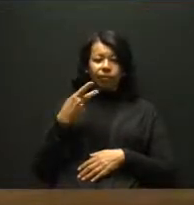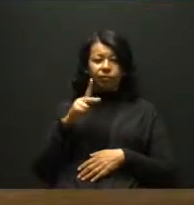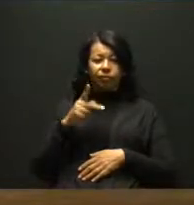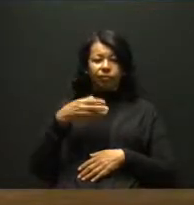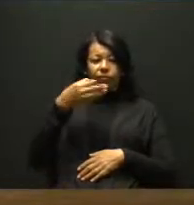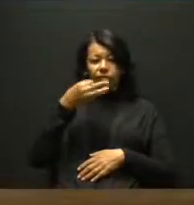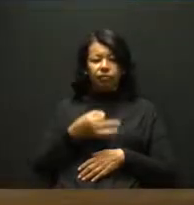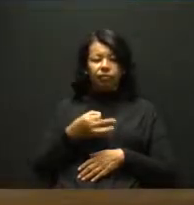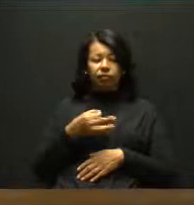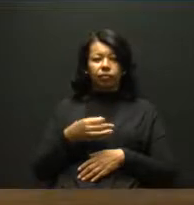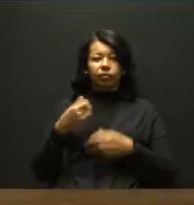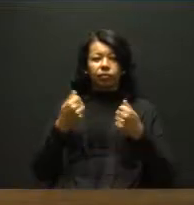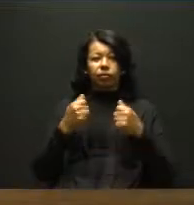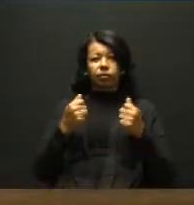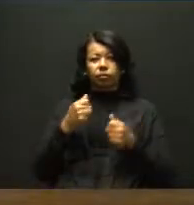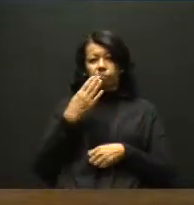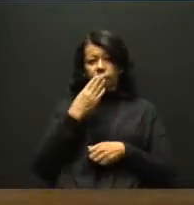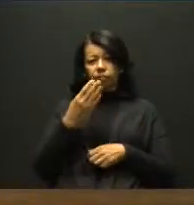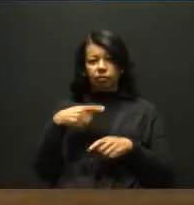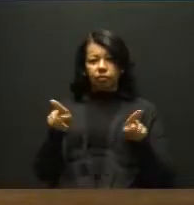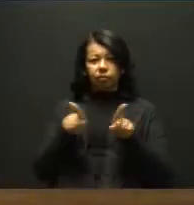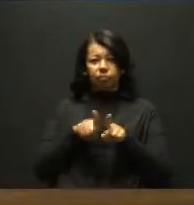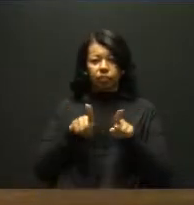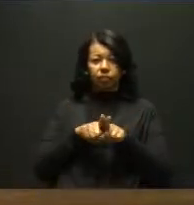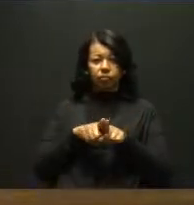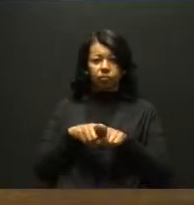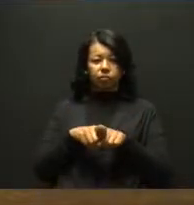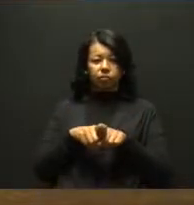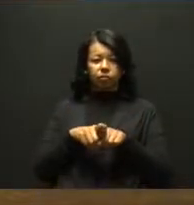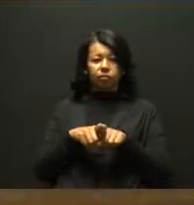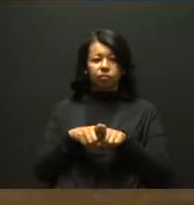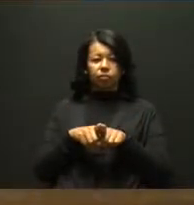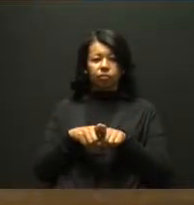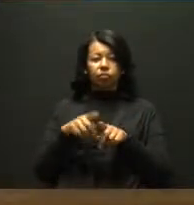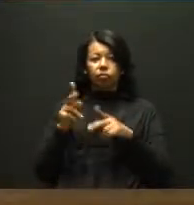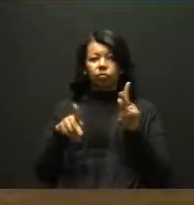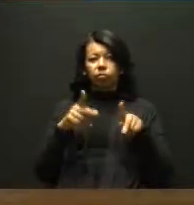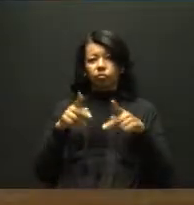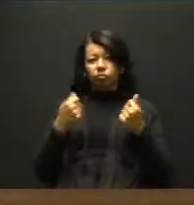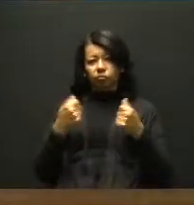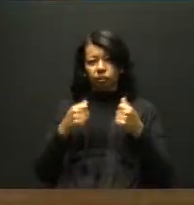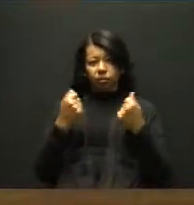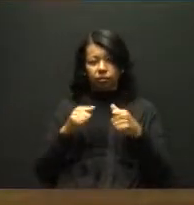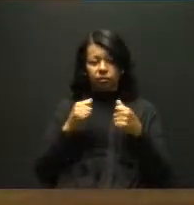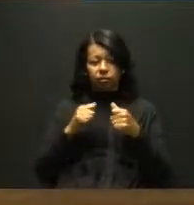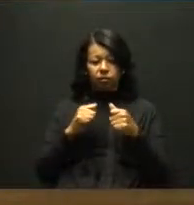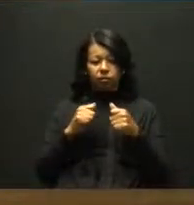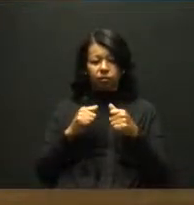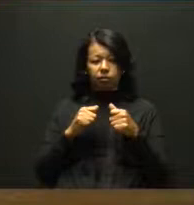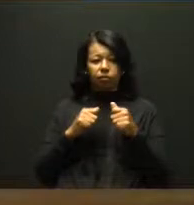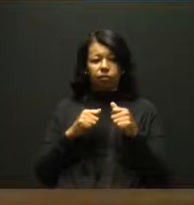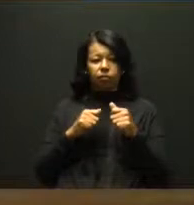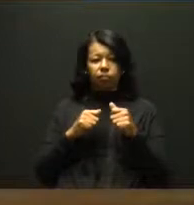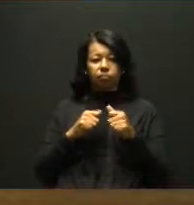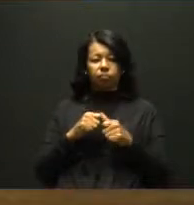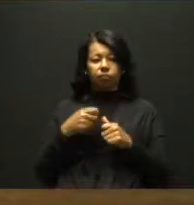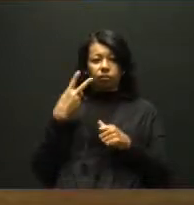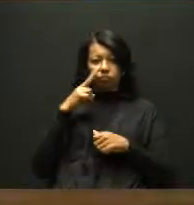que pedir mesmo tem que adquirir acho que a municipalidade tem que passar a transparência